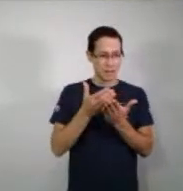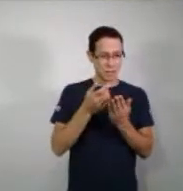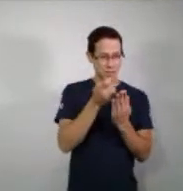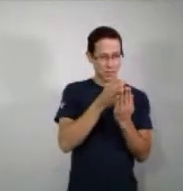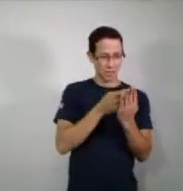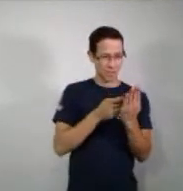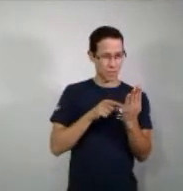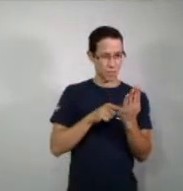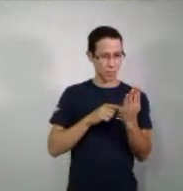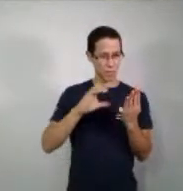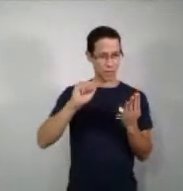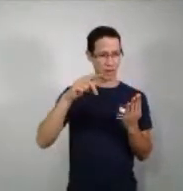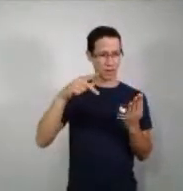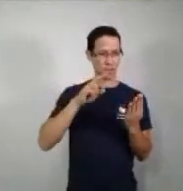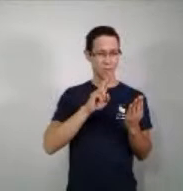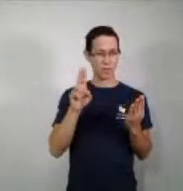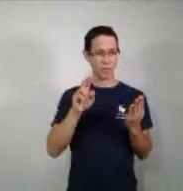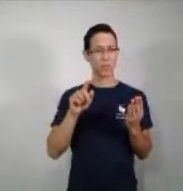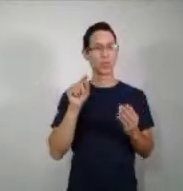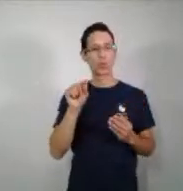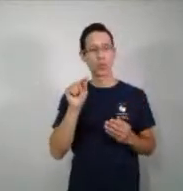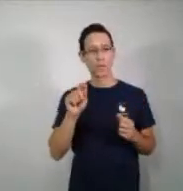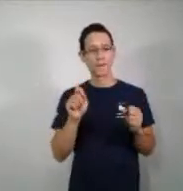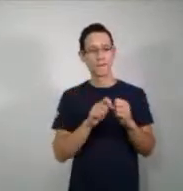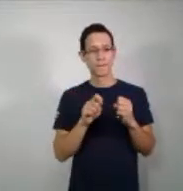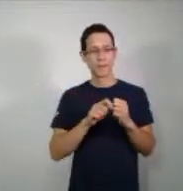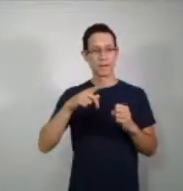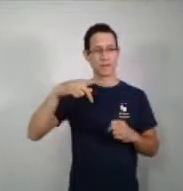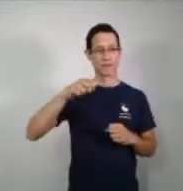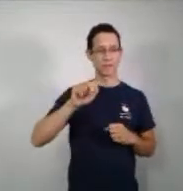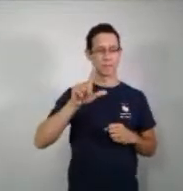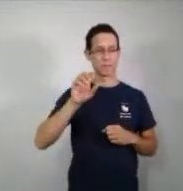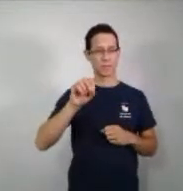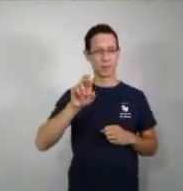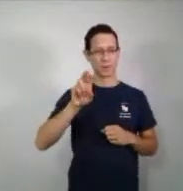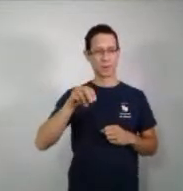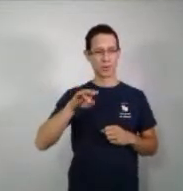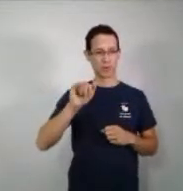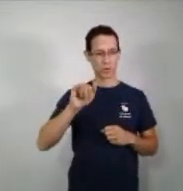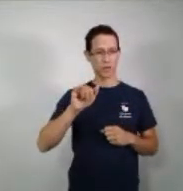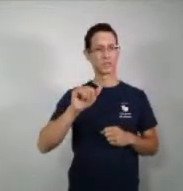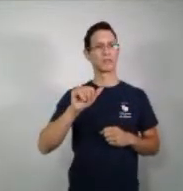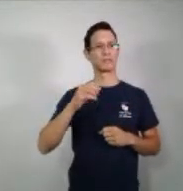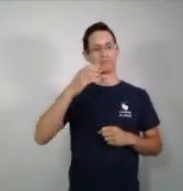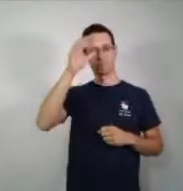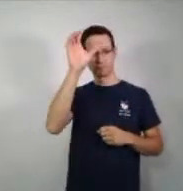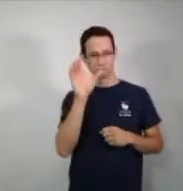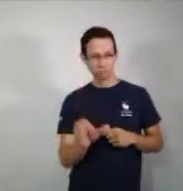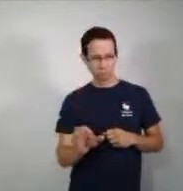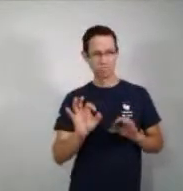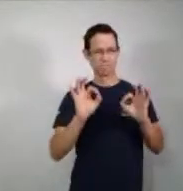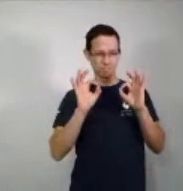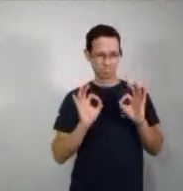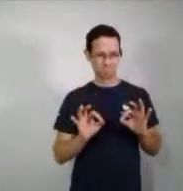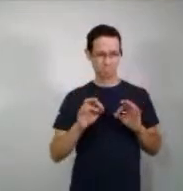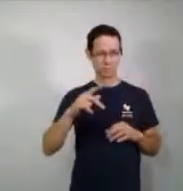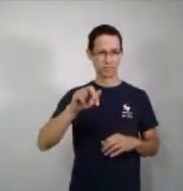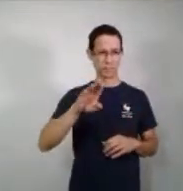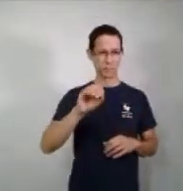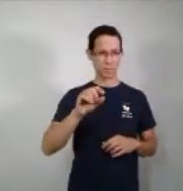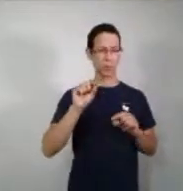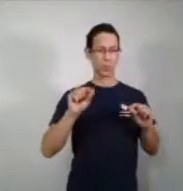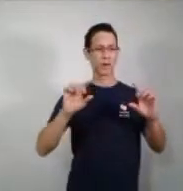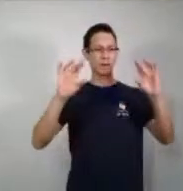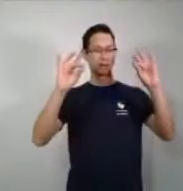é no capítulo que chama O que fez Paul Rony ser Paulo Rony, né? Esses pormenores e detalhes de uma